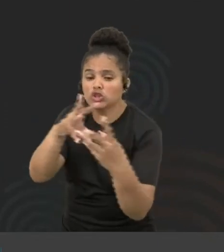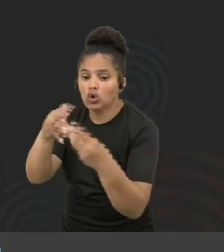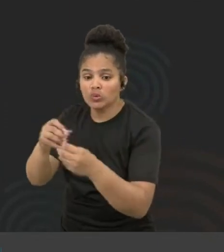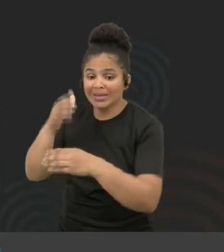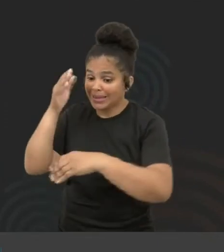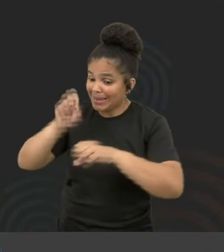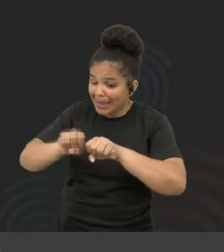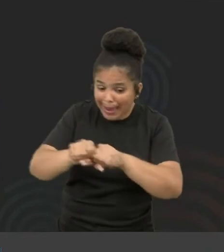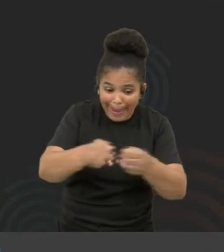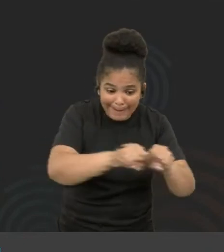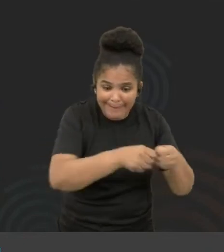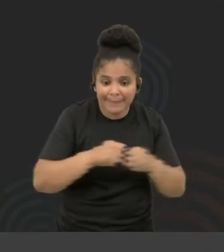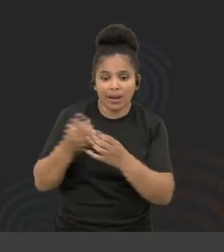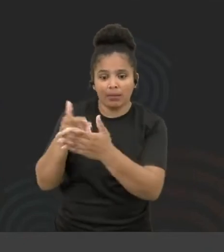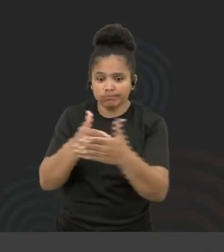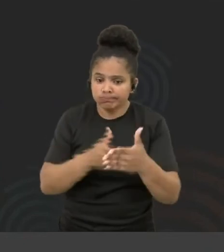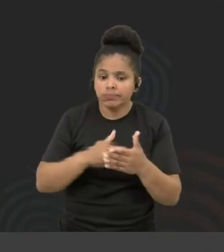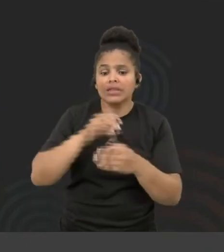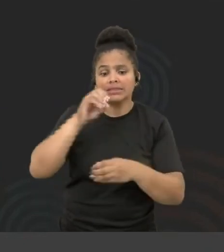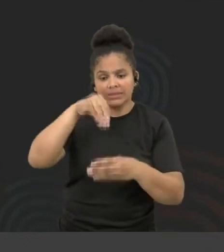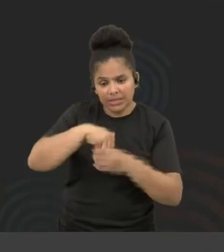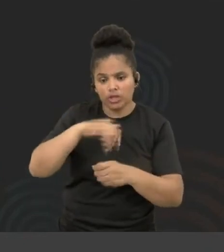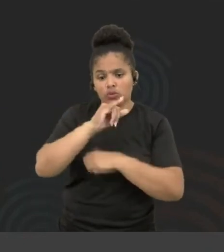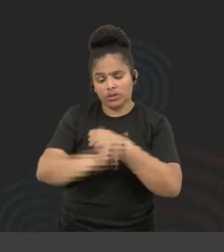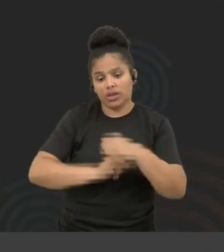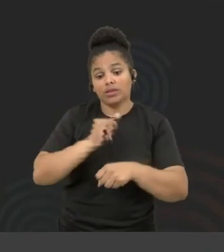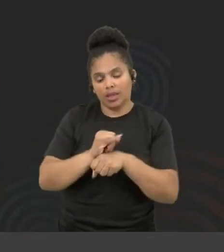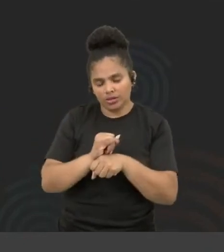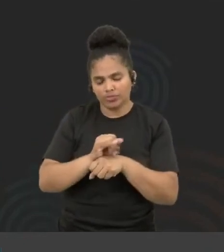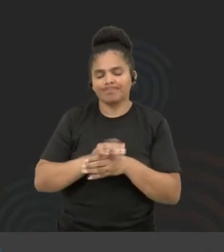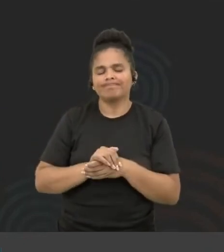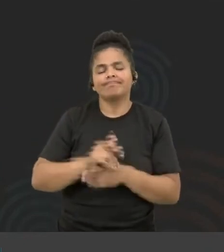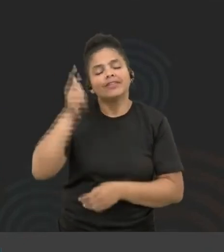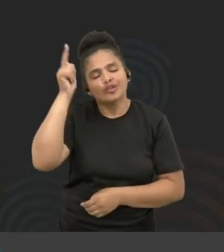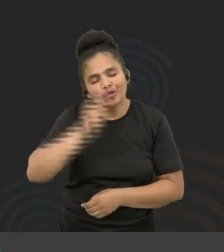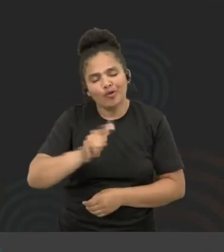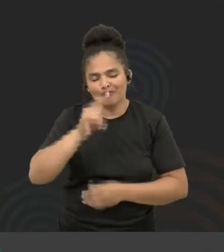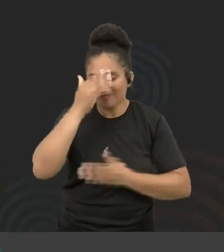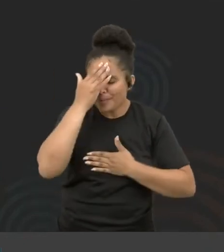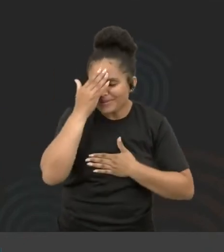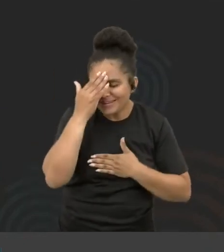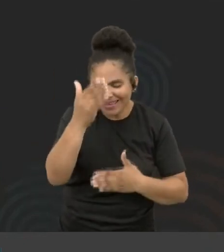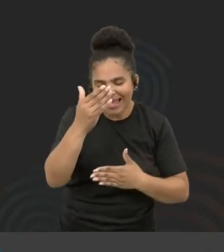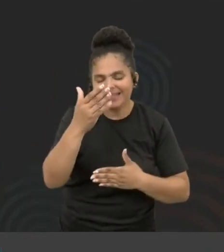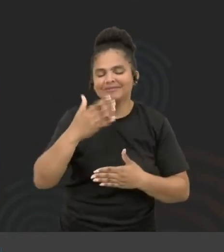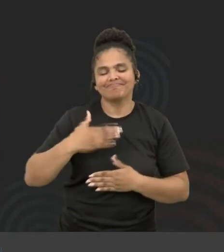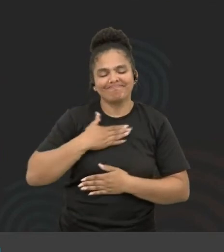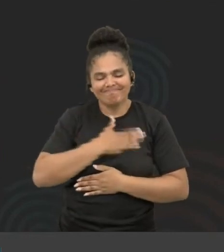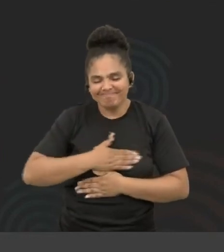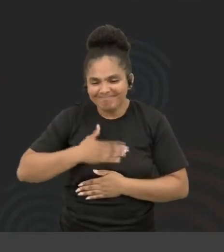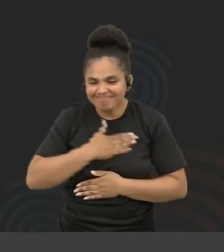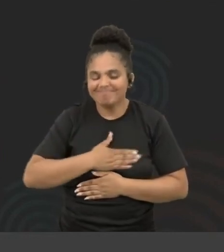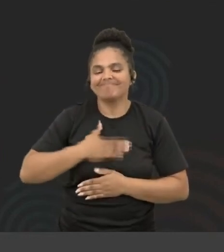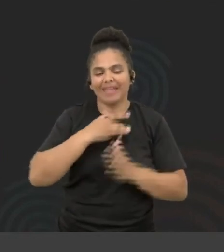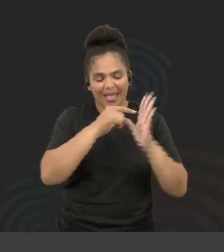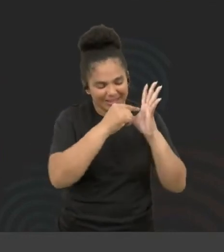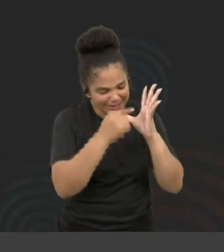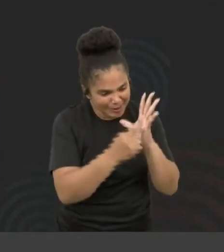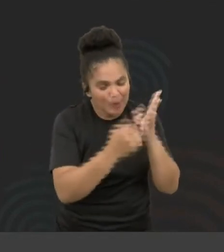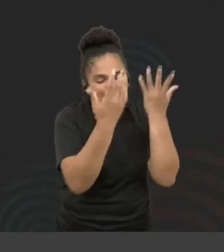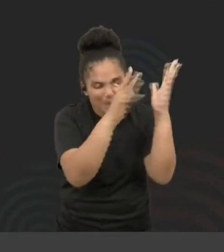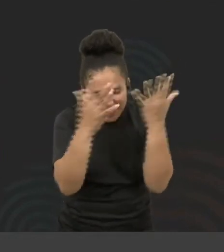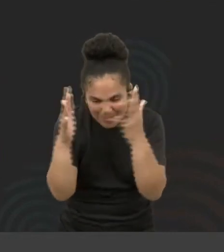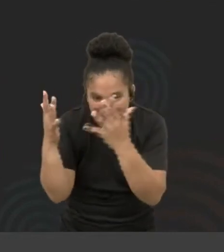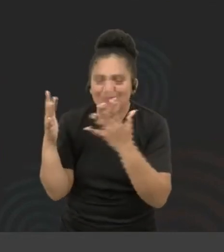em aplicações que nós temos online. Mais uma vez, muito obrigado. Eu gostaria muito de agradecer a Rentalk e dar mais uma vez os